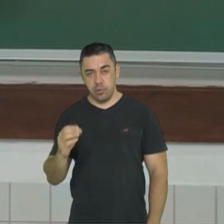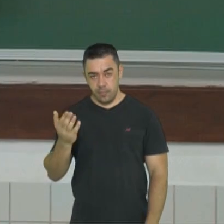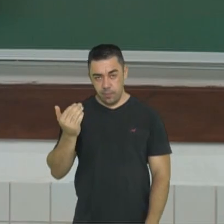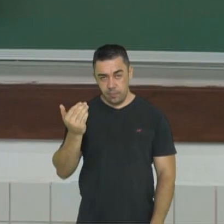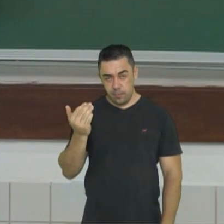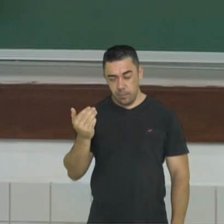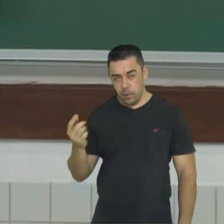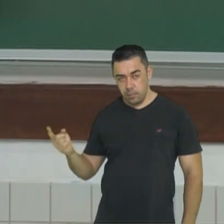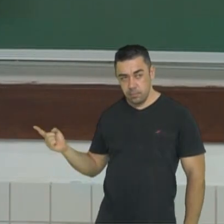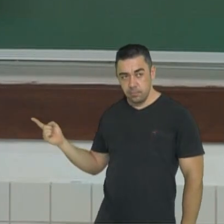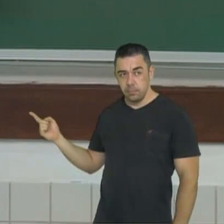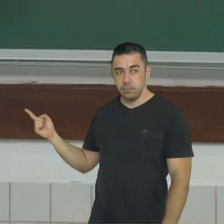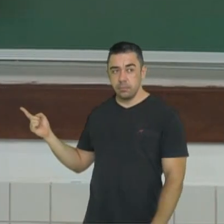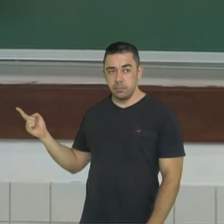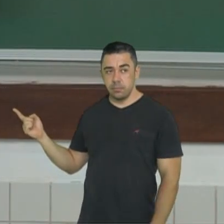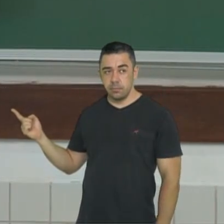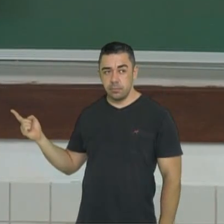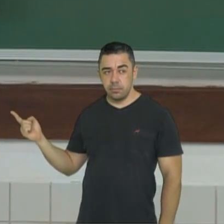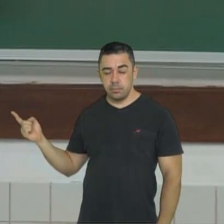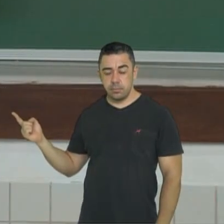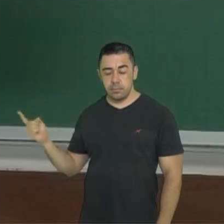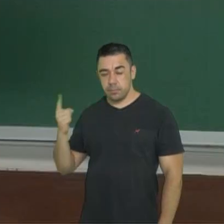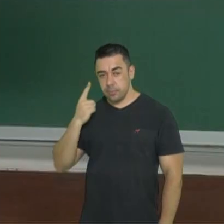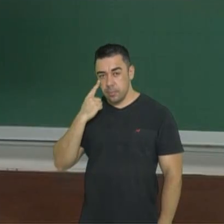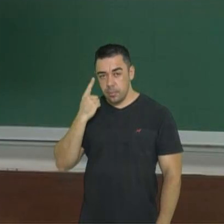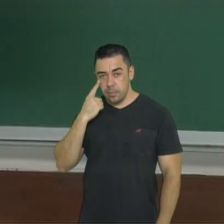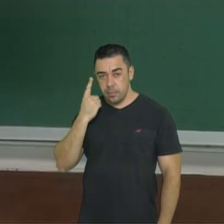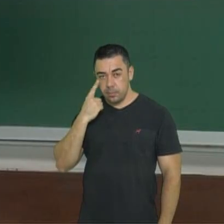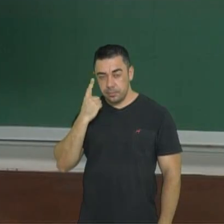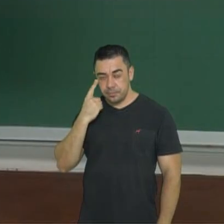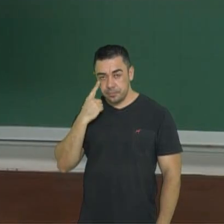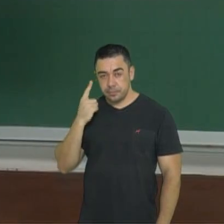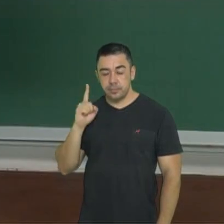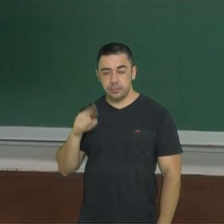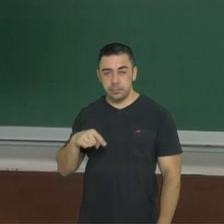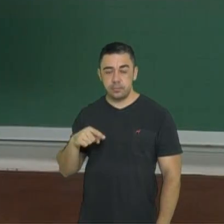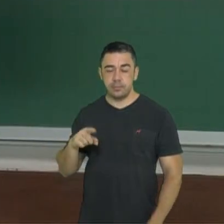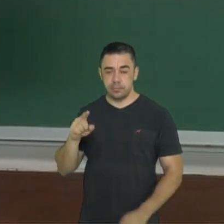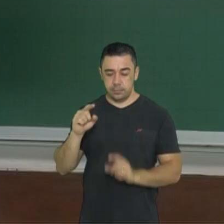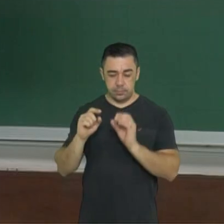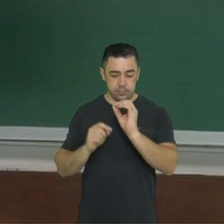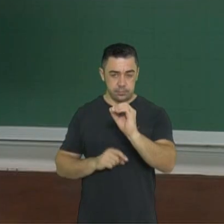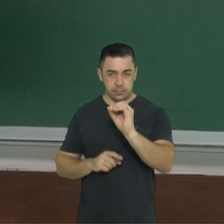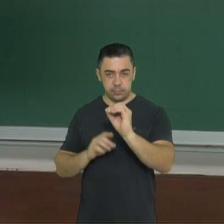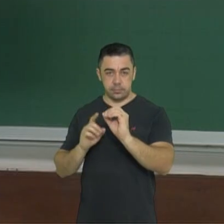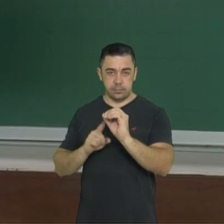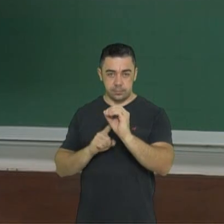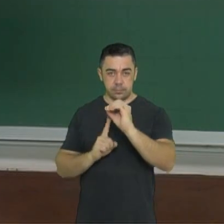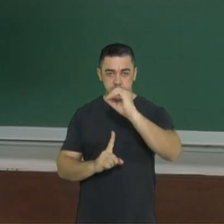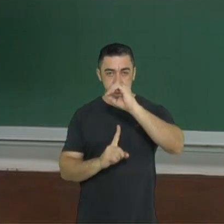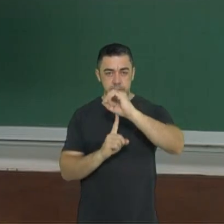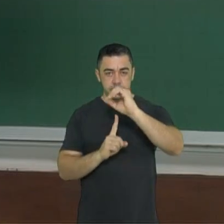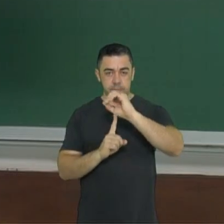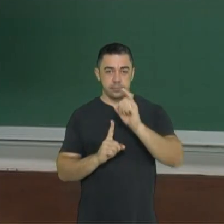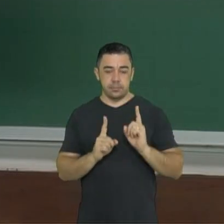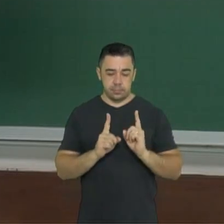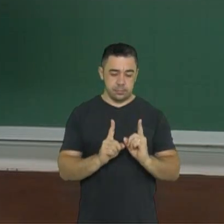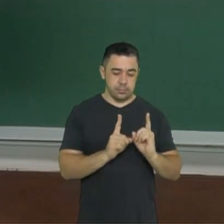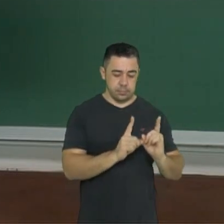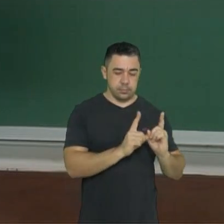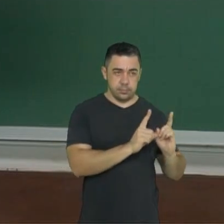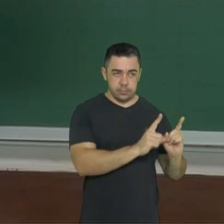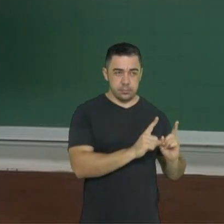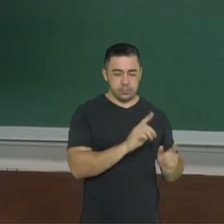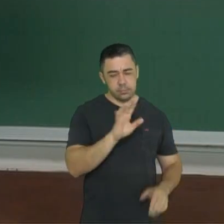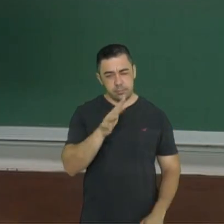vem comigo aqui então vamos lá pensar aqui ó relação zero Então vamos pegar que cada intervalo aqui